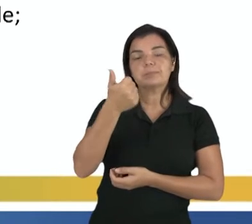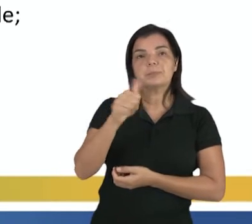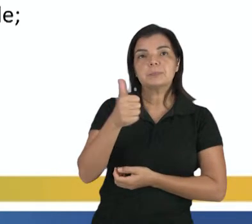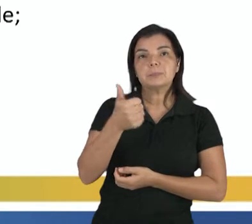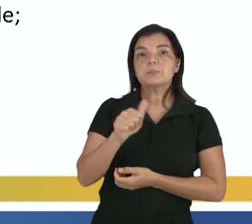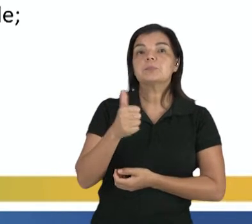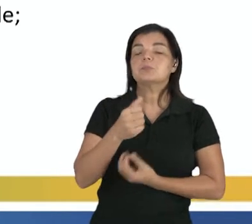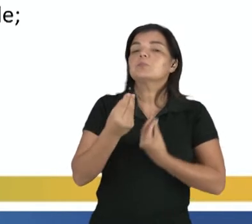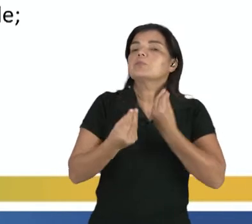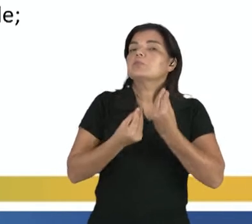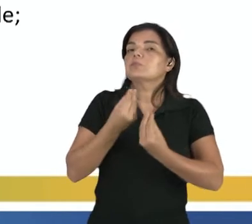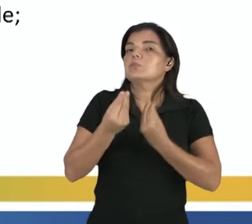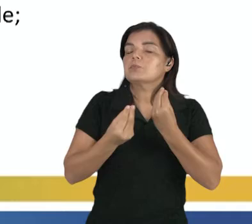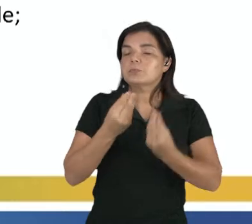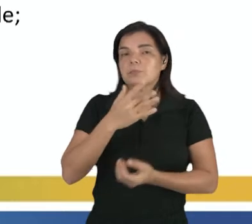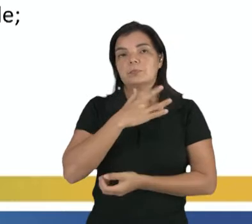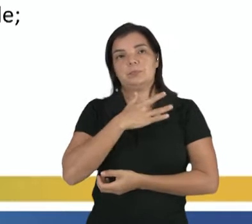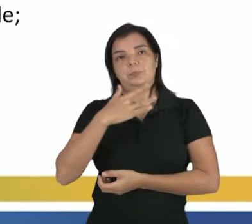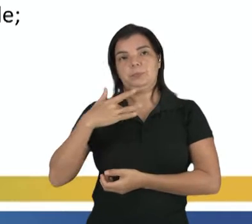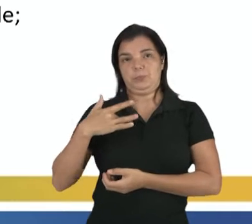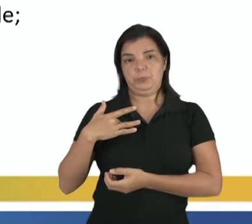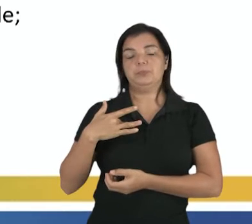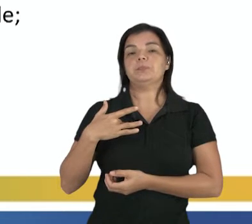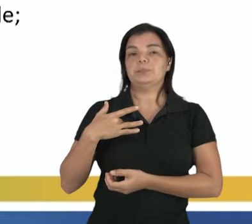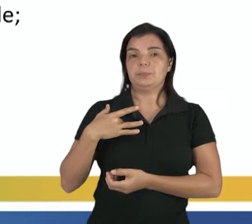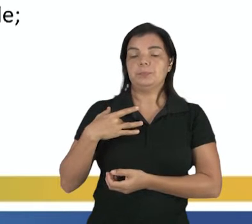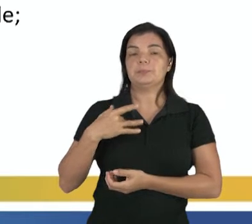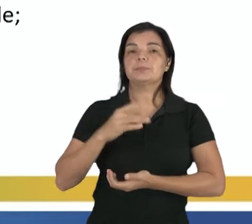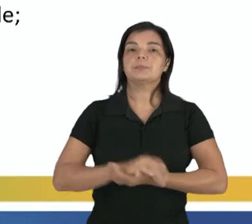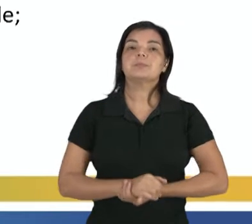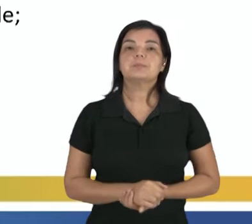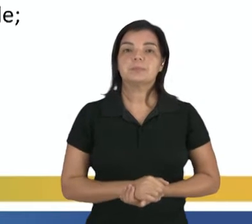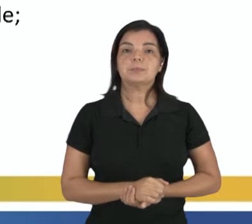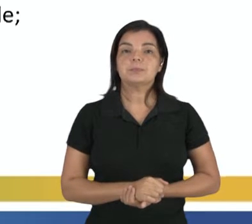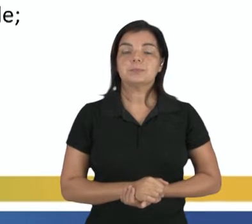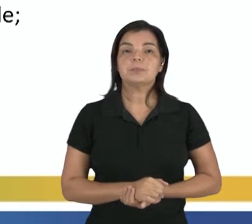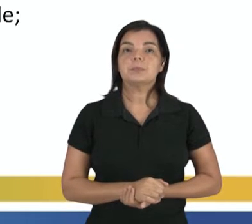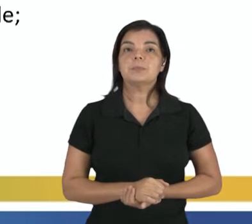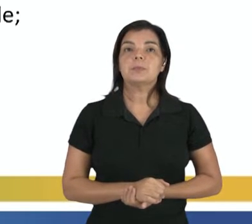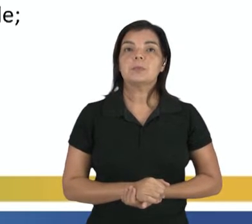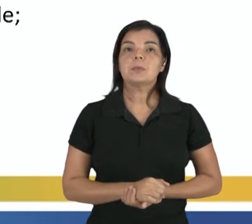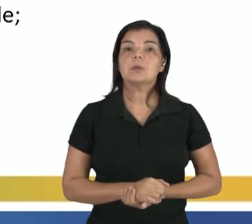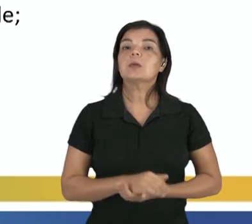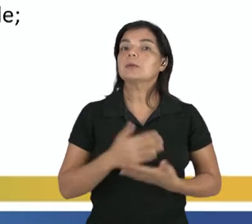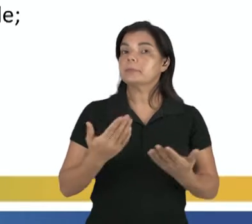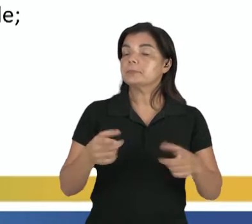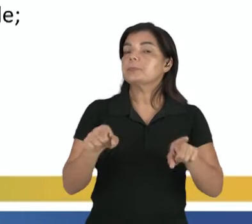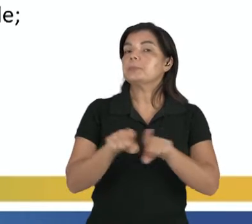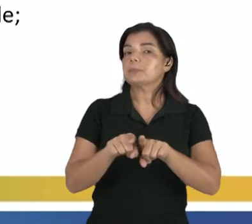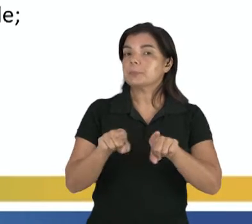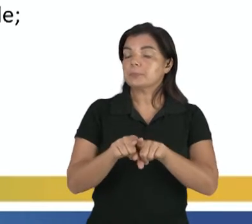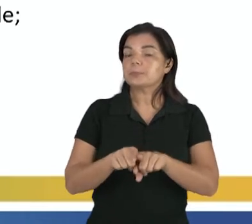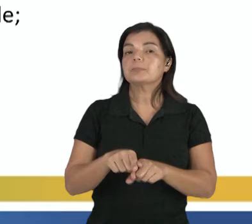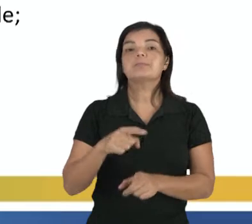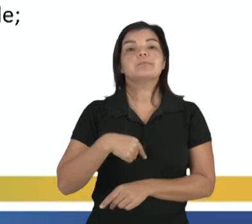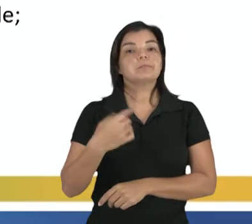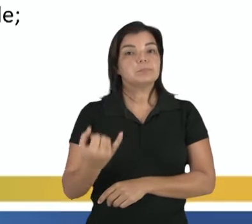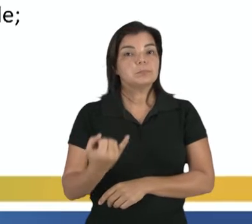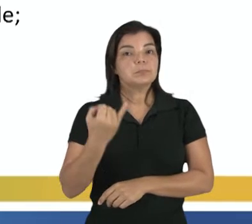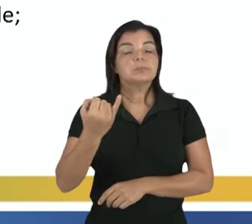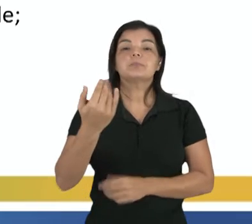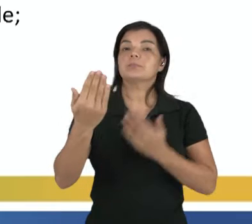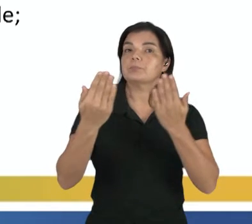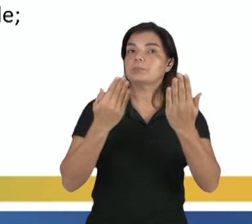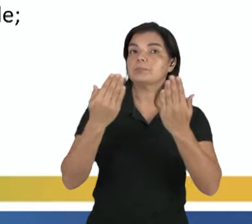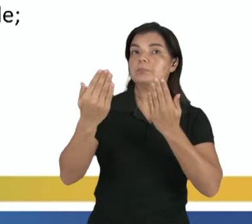analisar como funciona, como é que anda o funcionamento da saúde na atualidade. Além disso, é interessante para